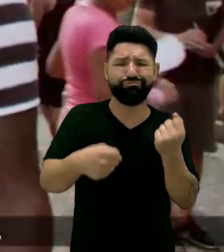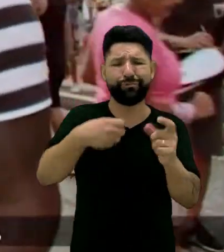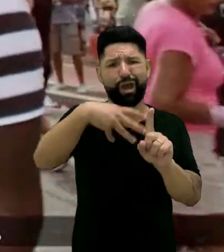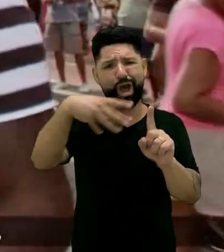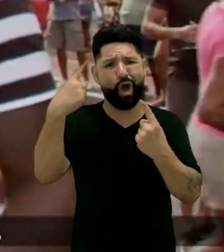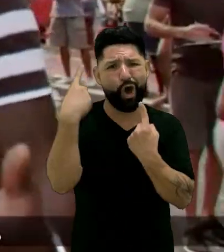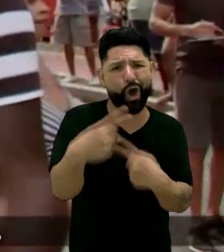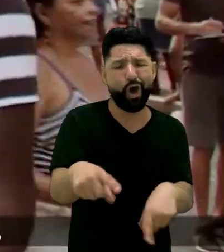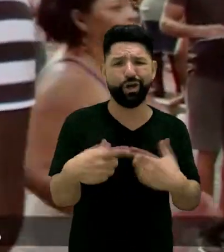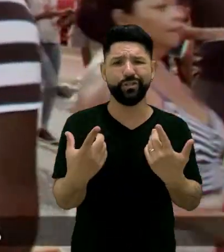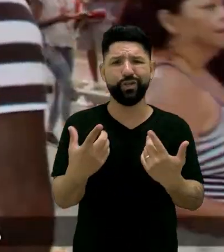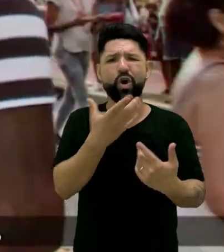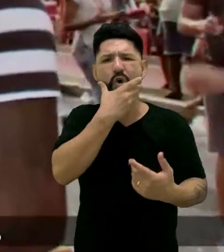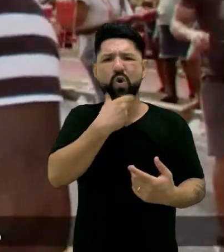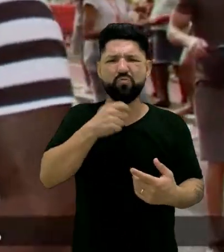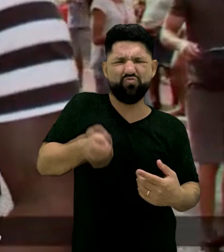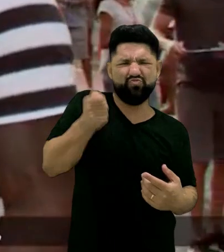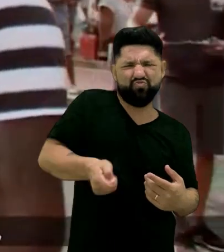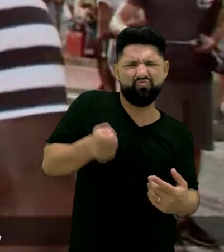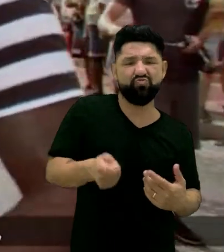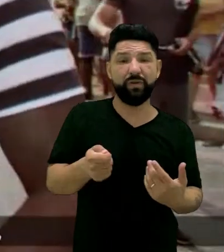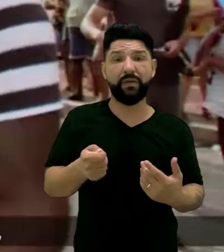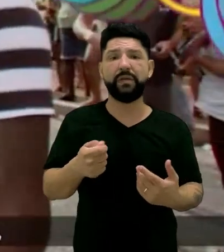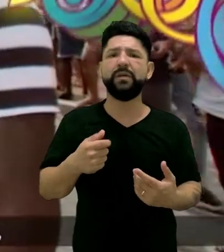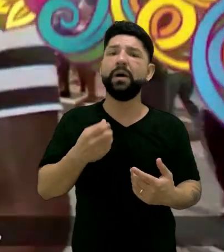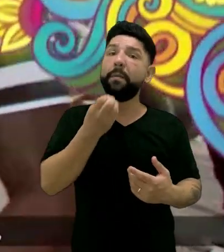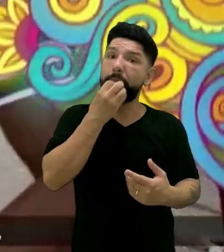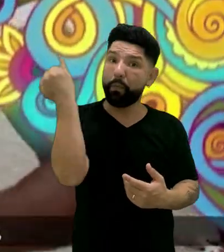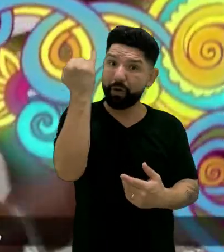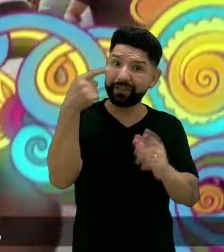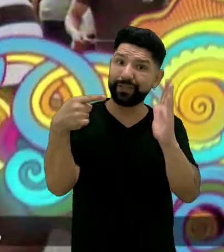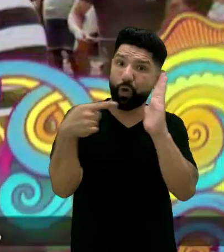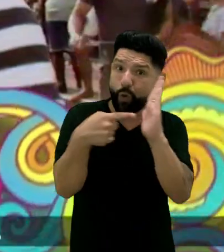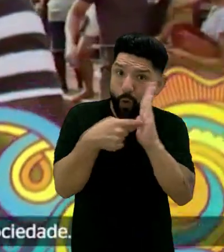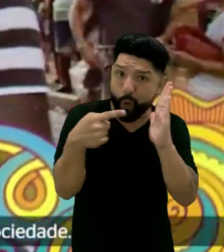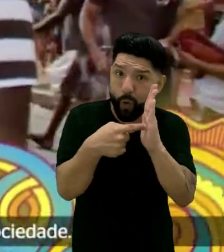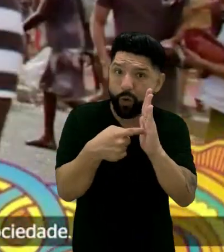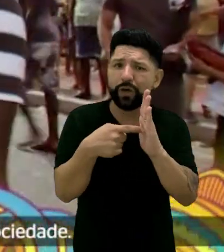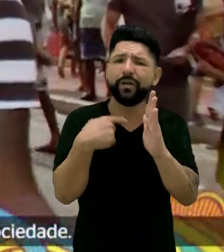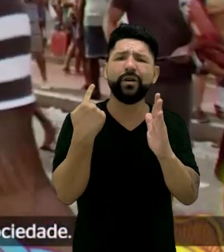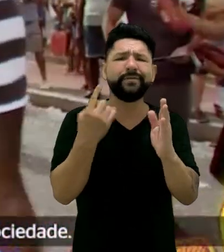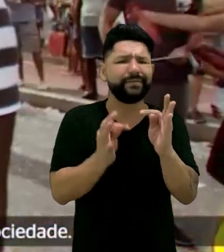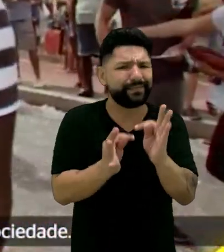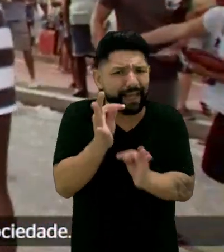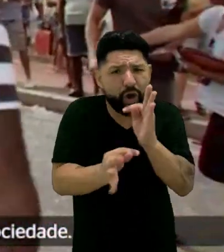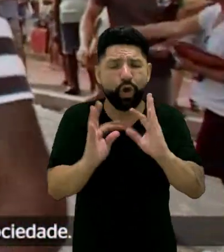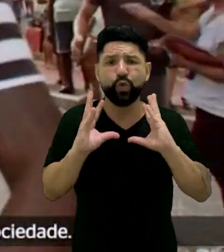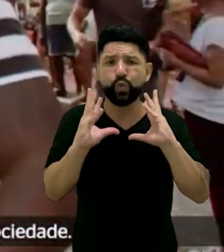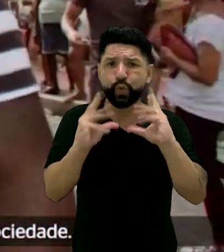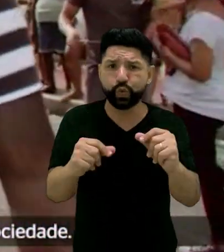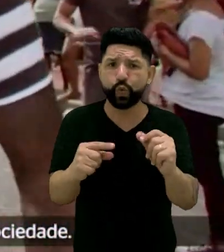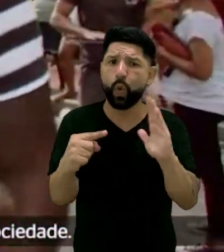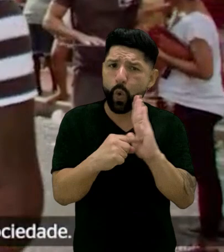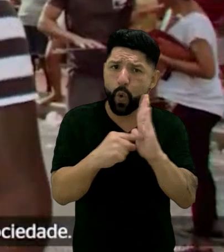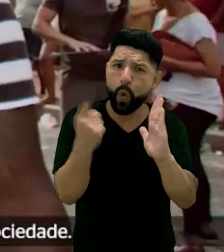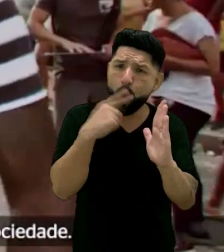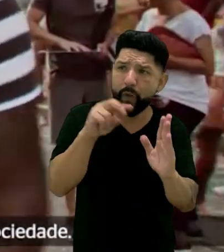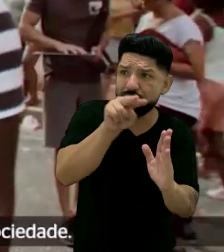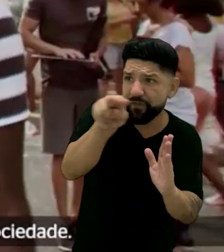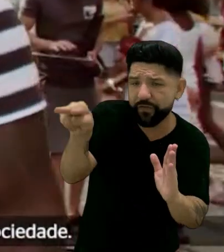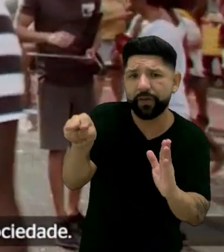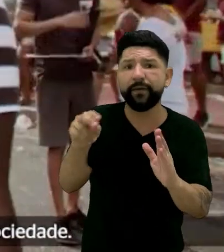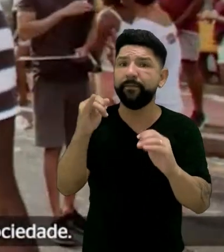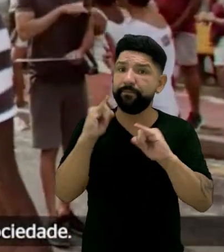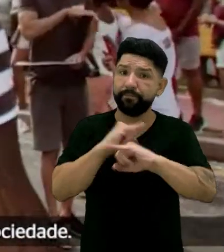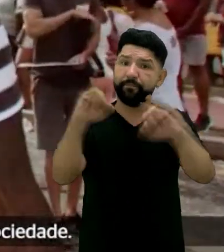é de suma importância ter a ouvidoria próxima, perto, e com o WhatsApp, com todo tipo de tecnologia que possa denunciar qualquer ato